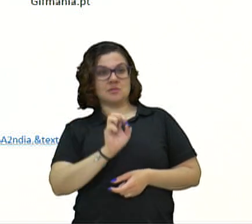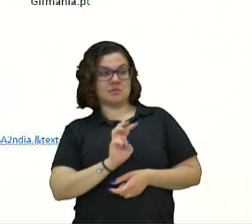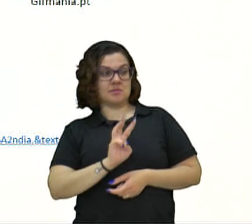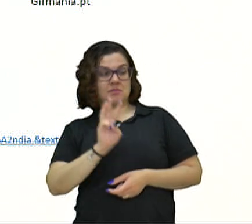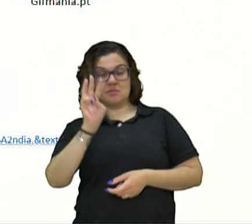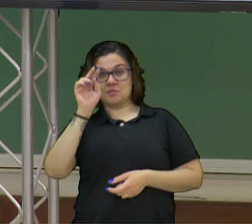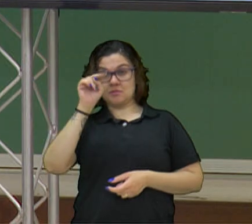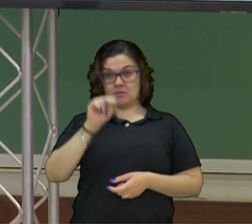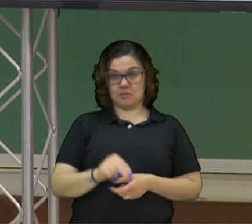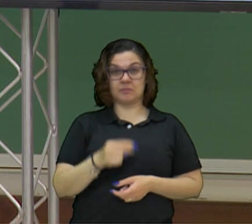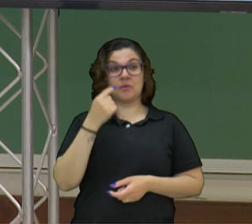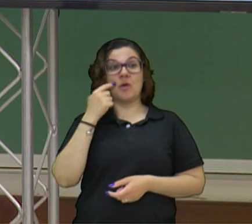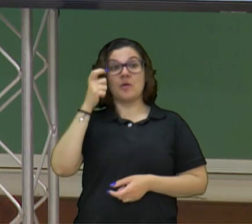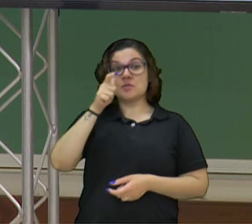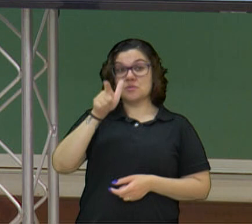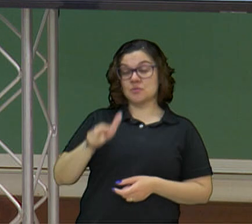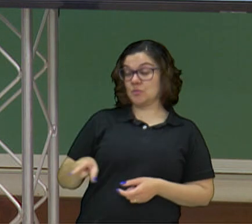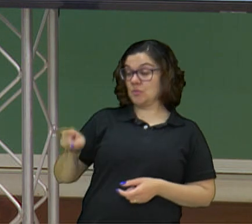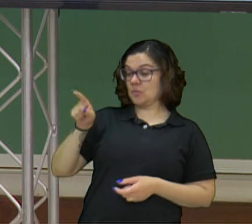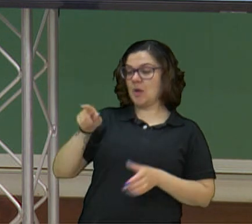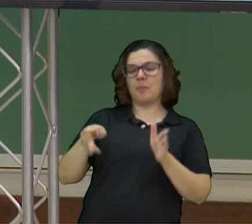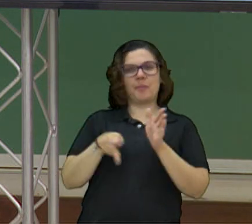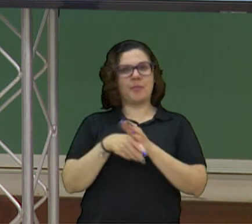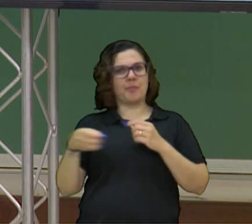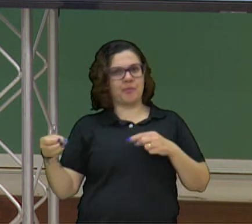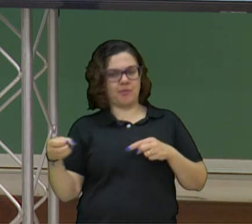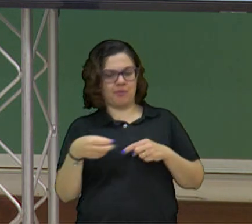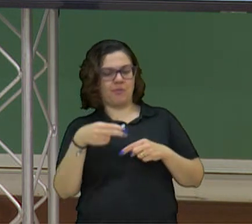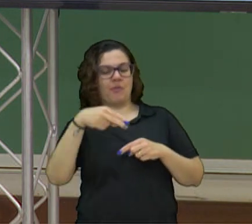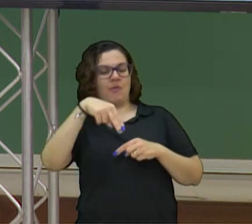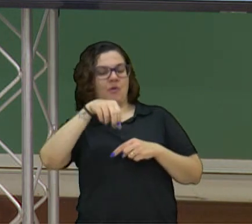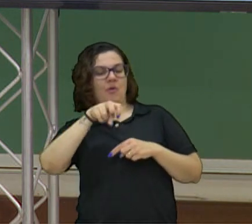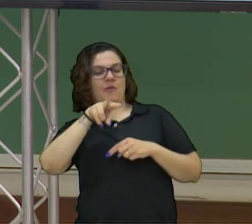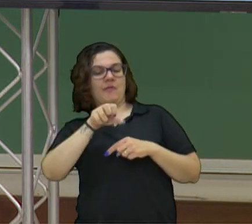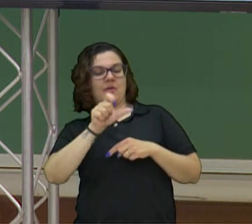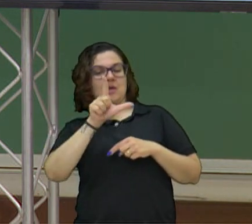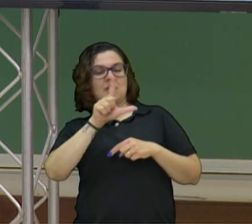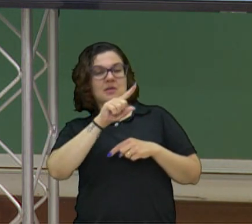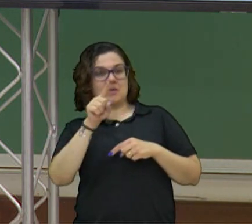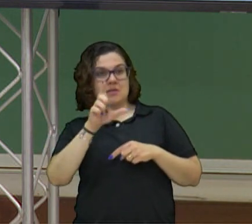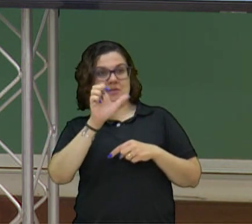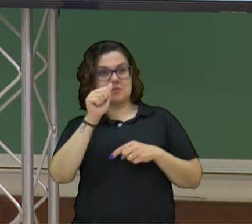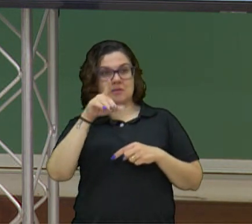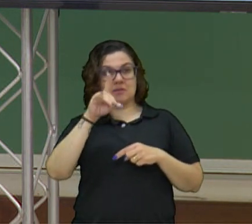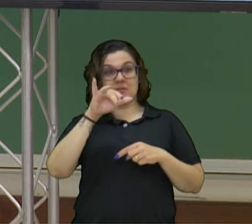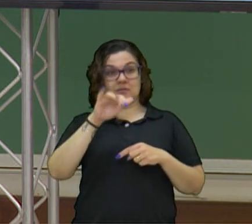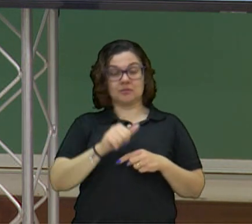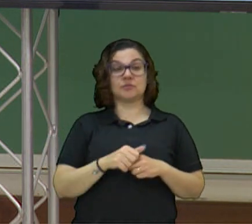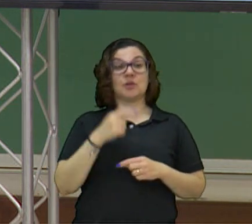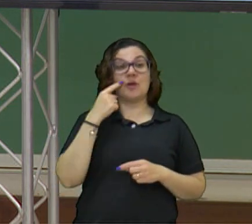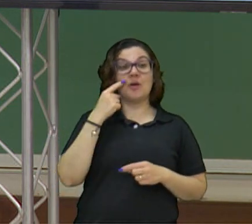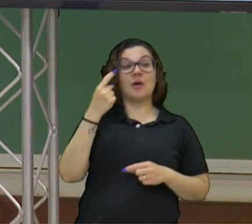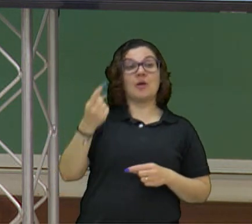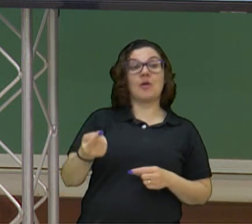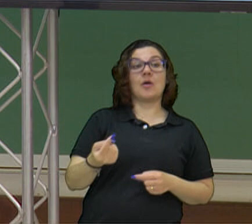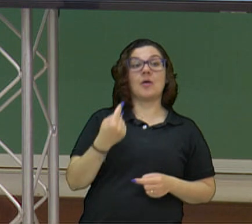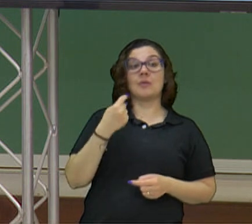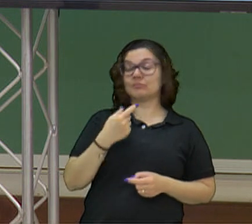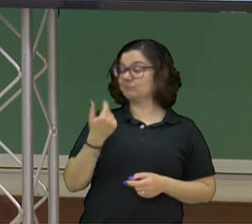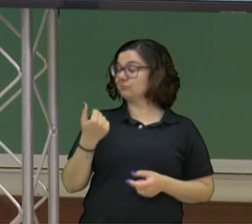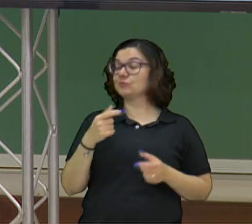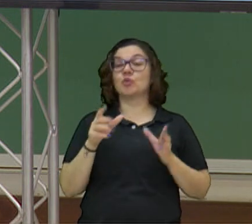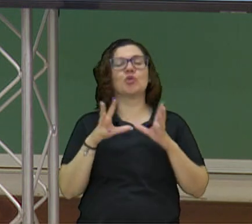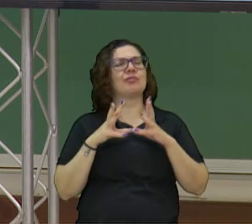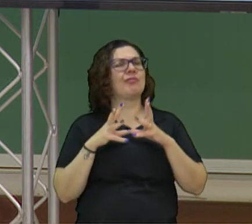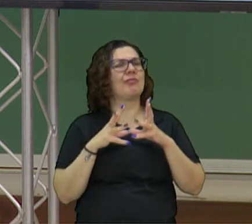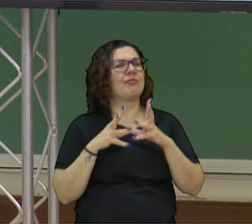no condado de otago no sudoeste da ilha do sul da nova zelândia lá você pode